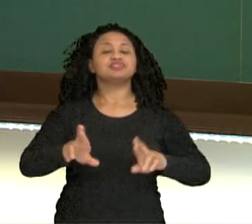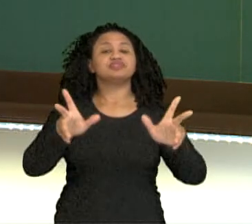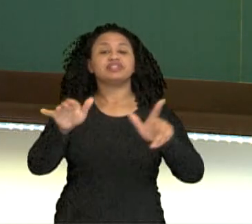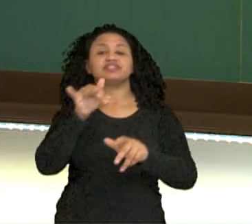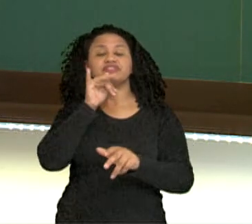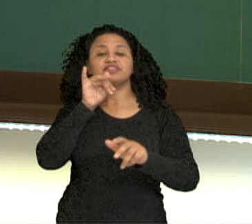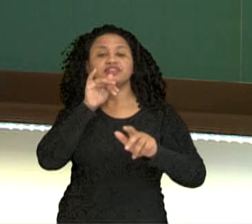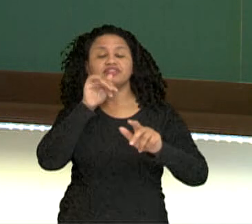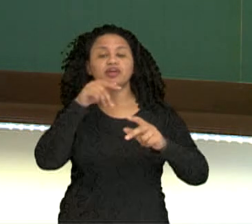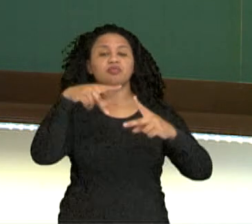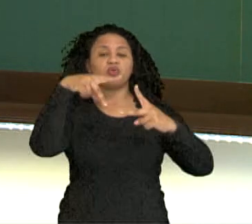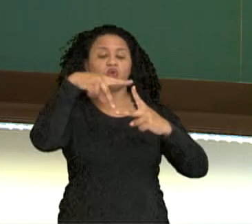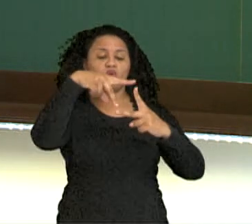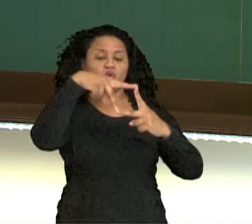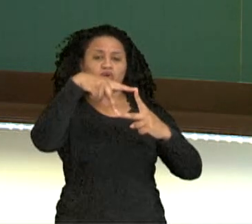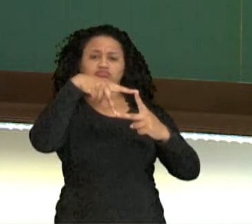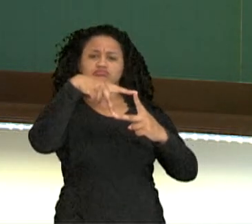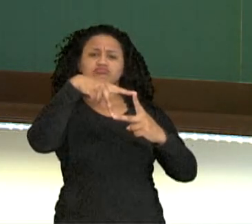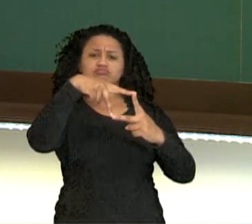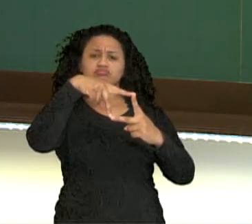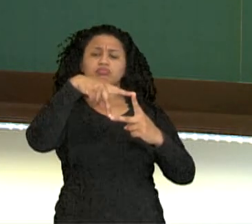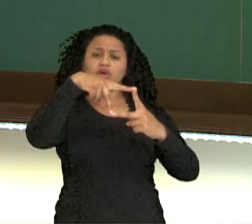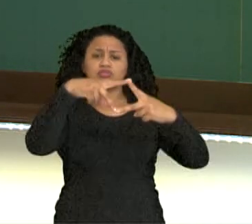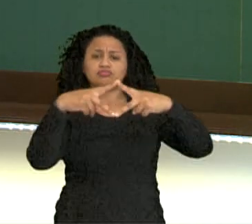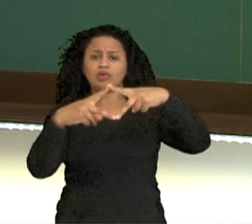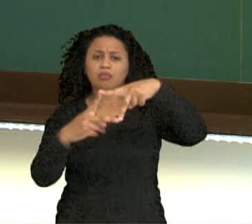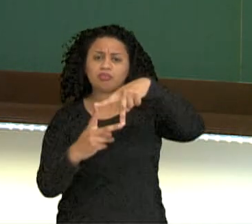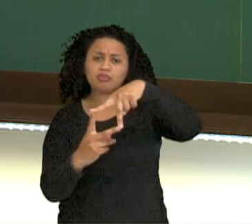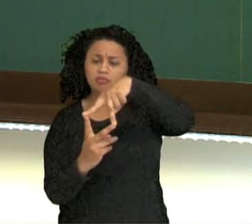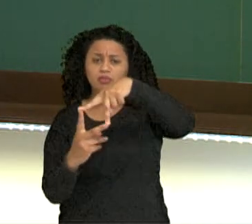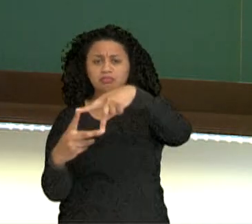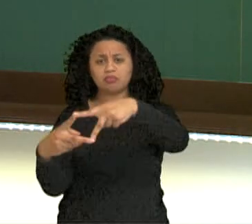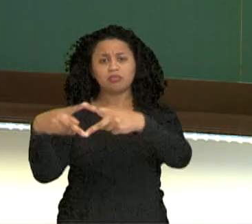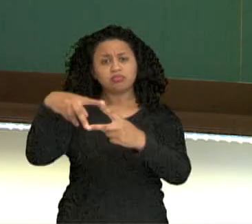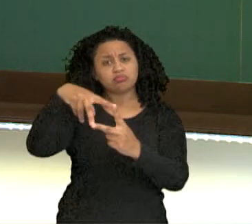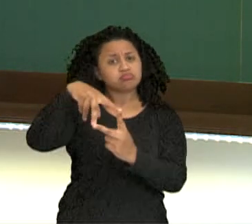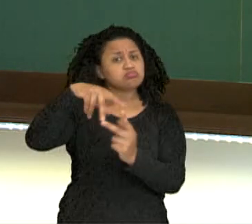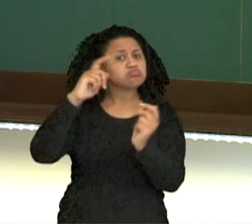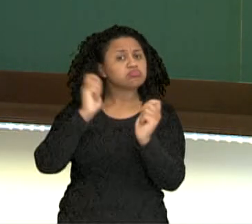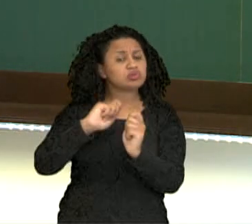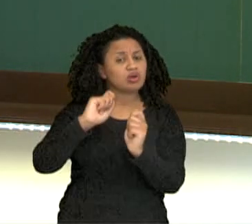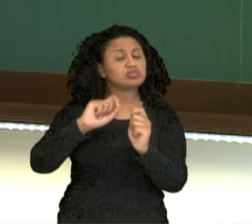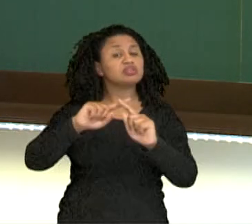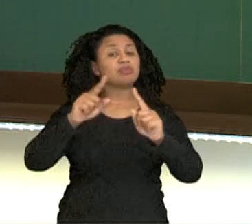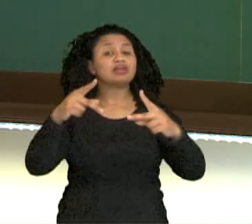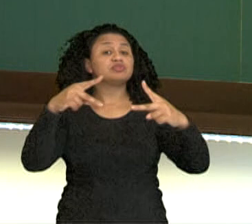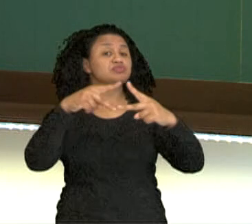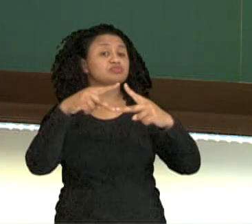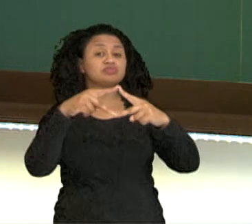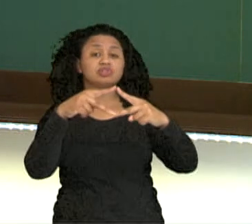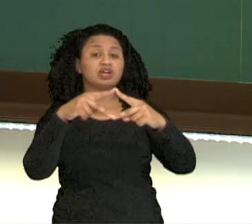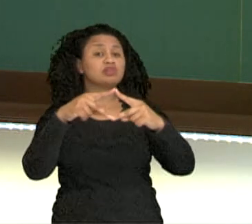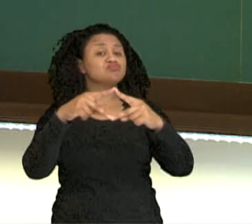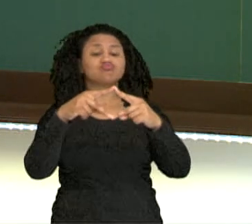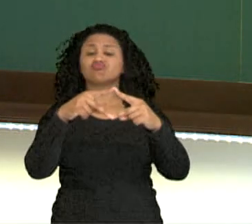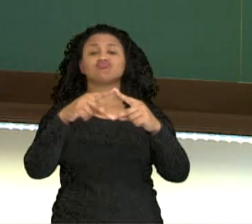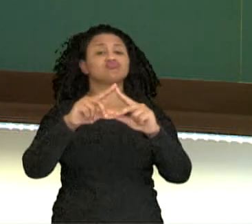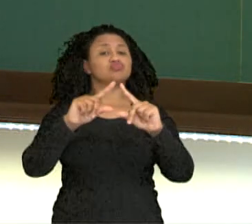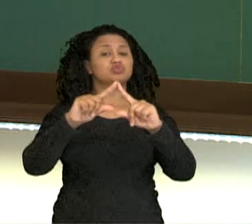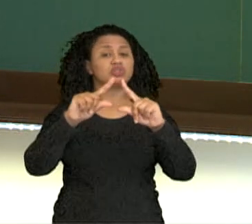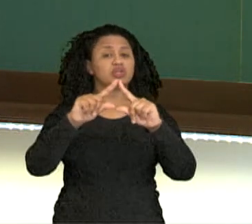quadrado. Se eu tiver uma forma quadrangular, eu consigo mexer. E o triângulo não. Então, isso